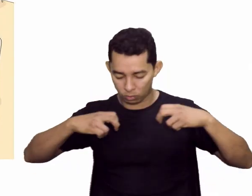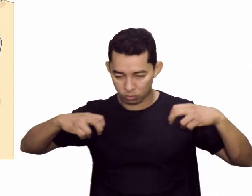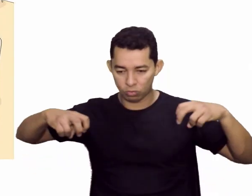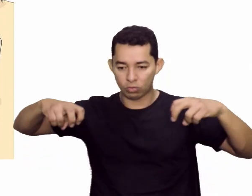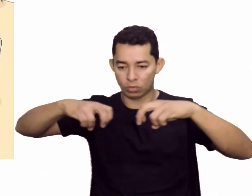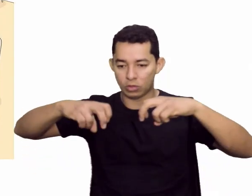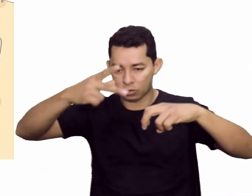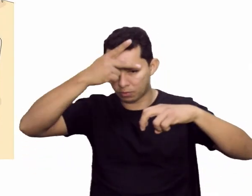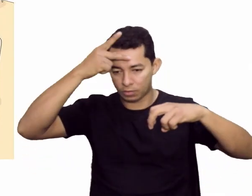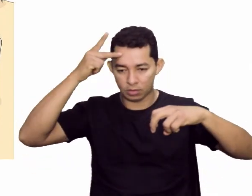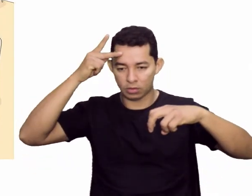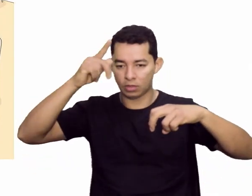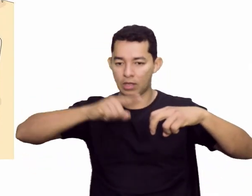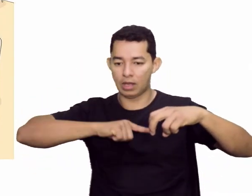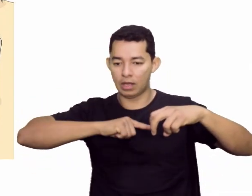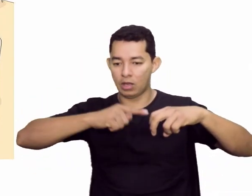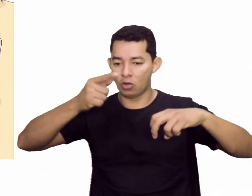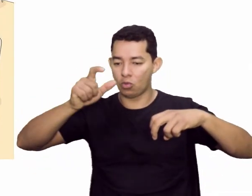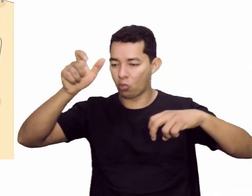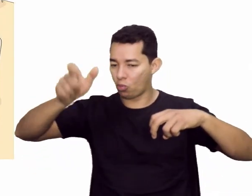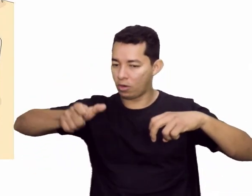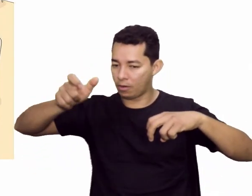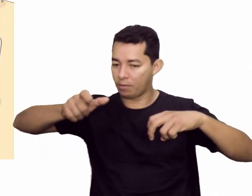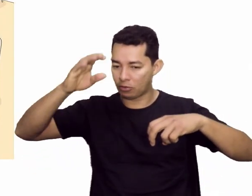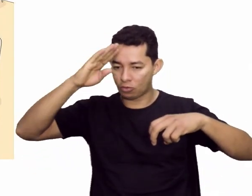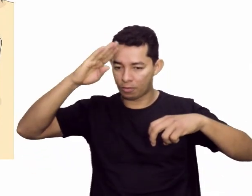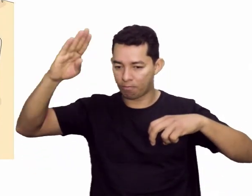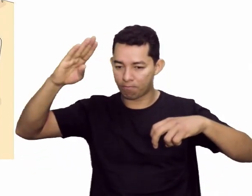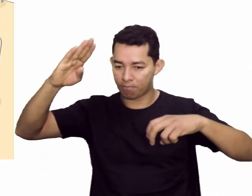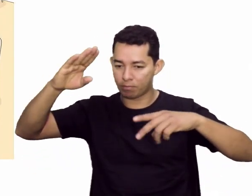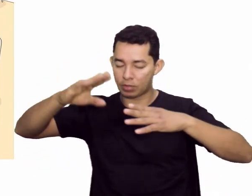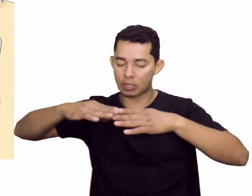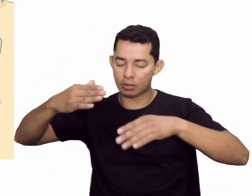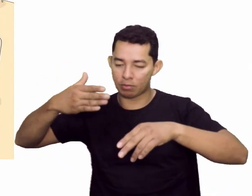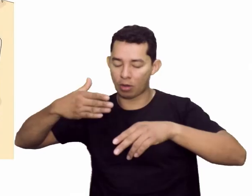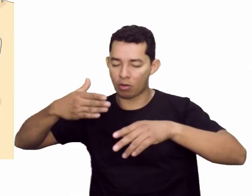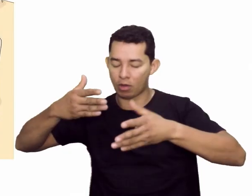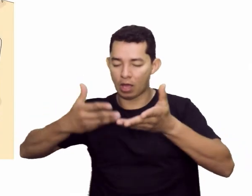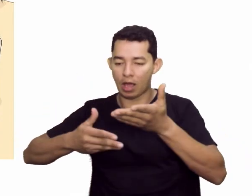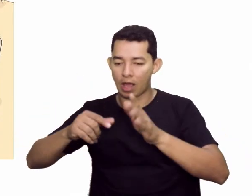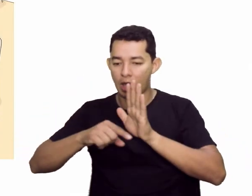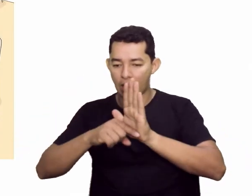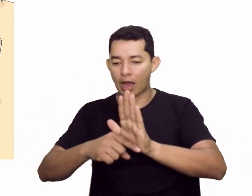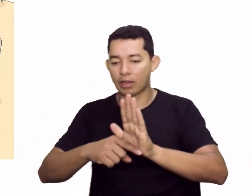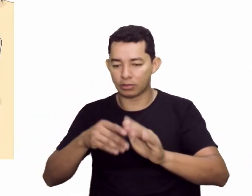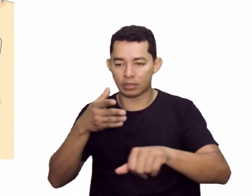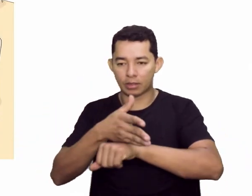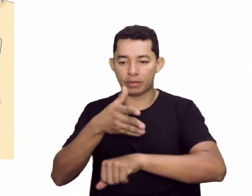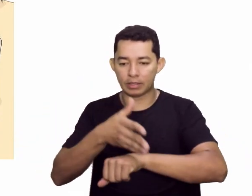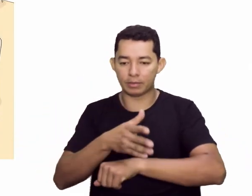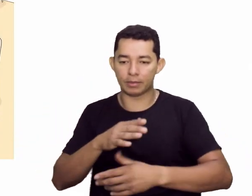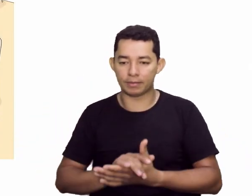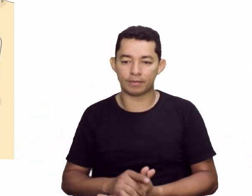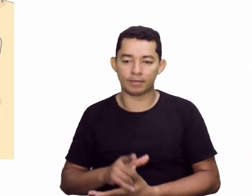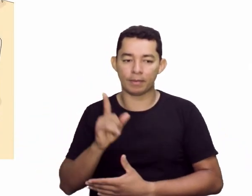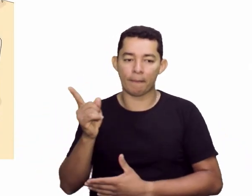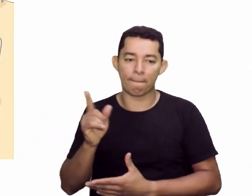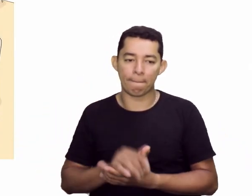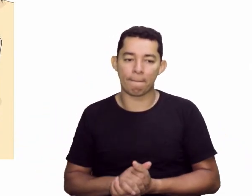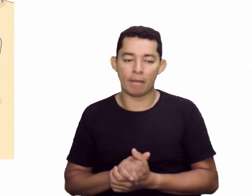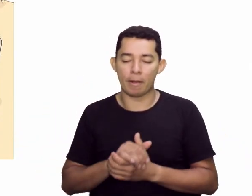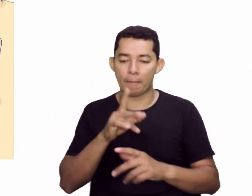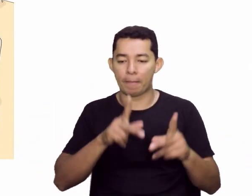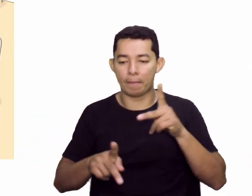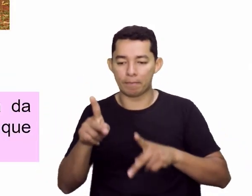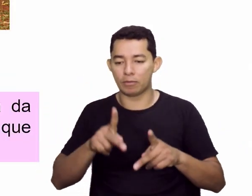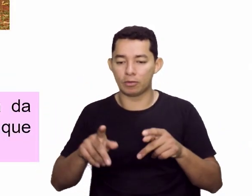alguém, né, facilitando, perguntando, forçando as pessoas a participar e o próprio